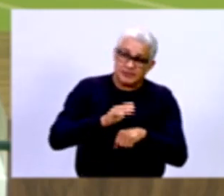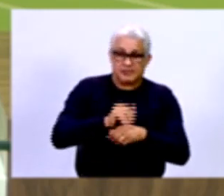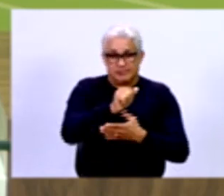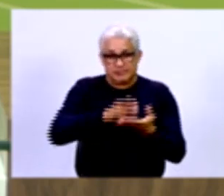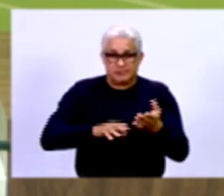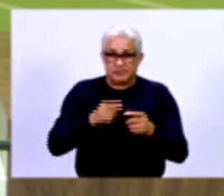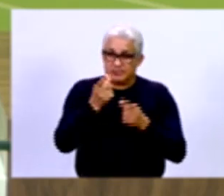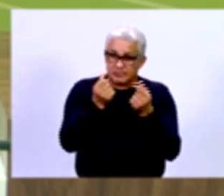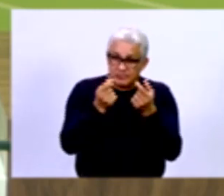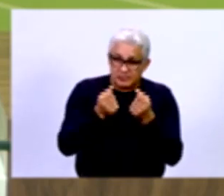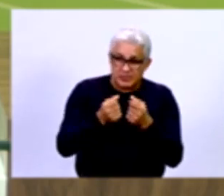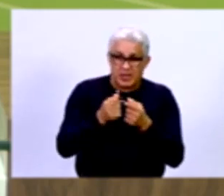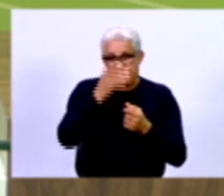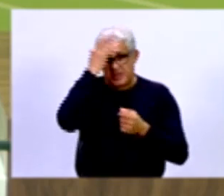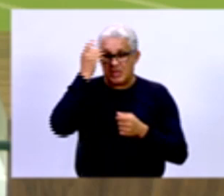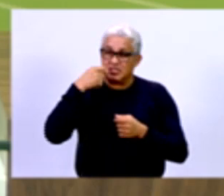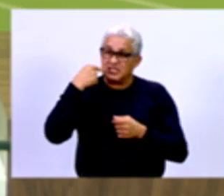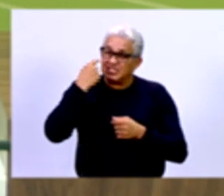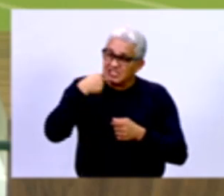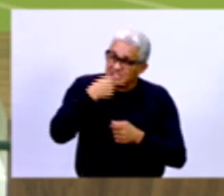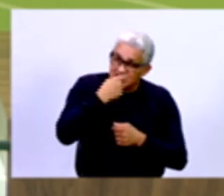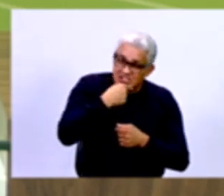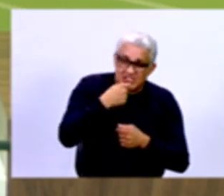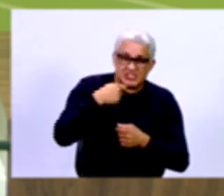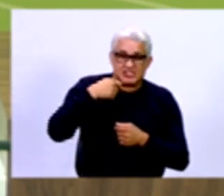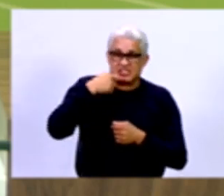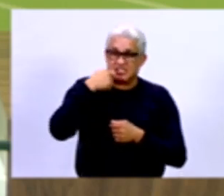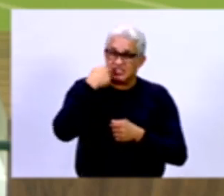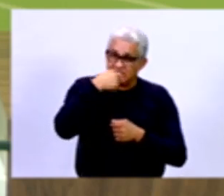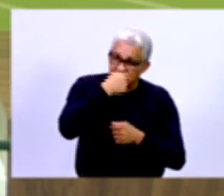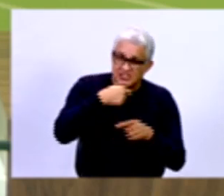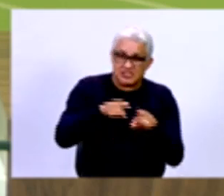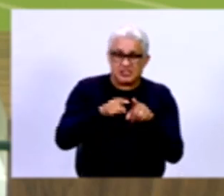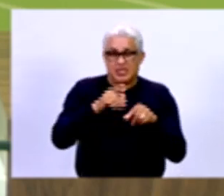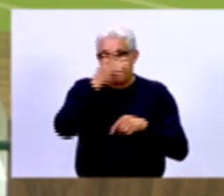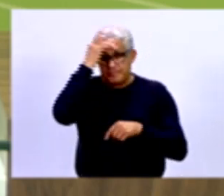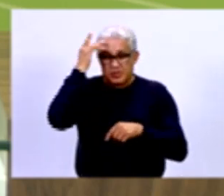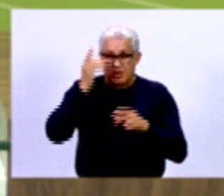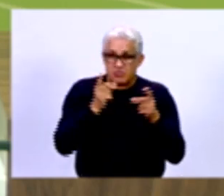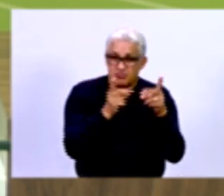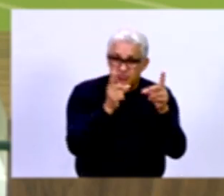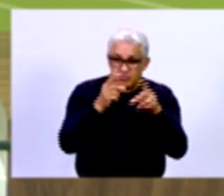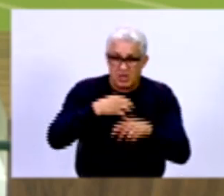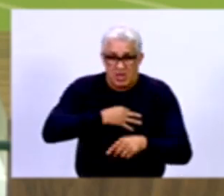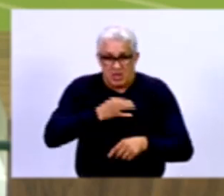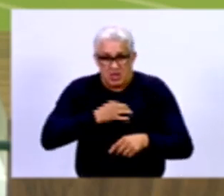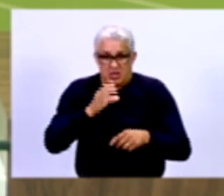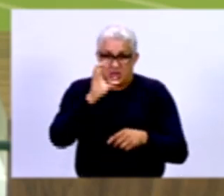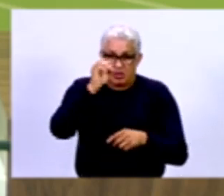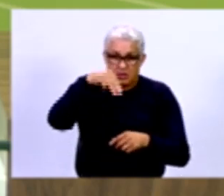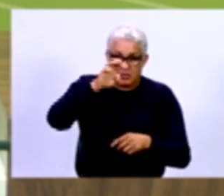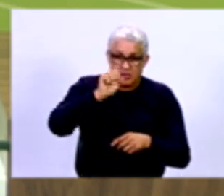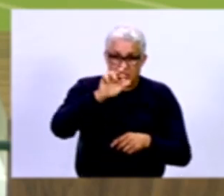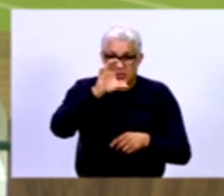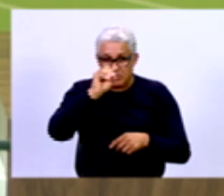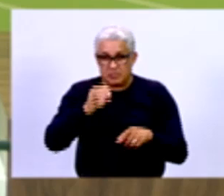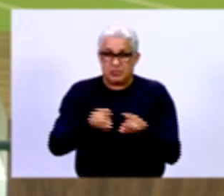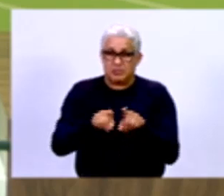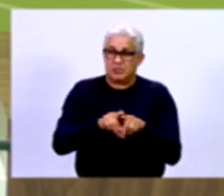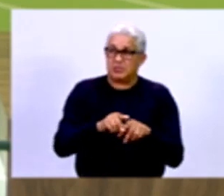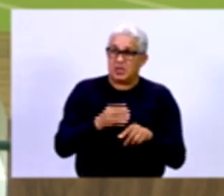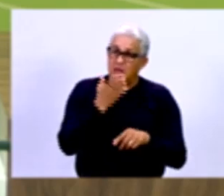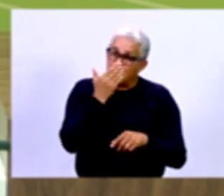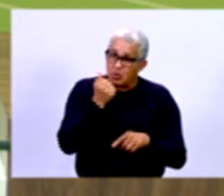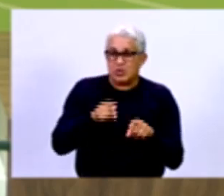É o dentista que está ali fazendo seu serviço, é o pessoal do comércio que está vendendo roupa, está vendendo produtos alimentícios, é o pessoal que